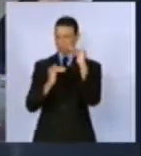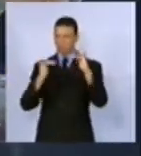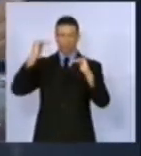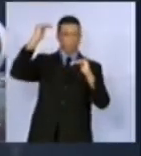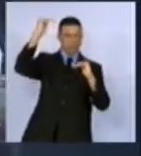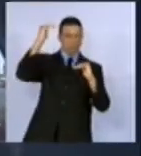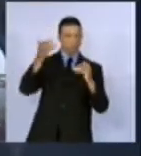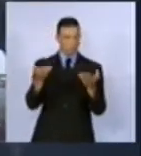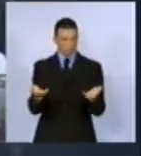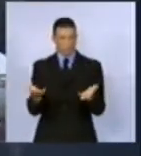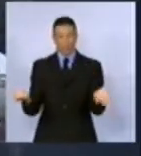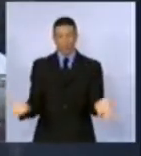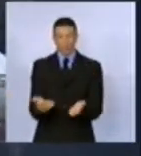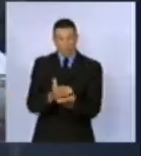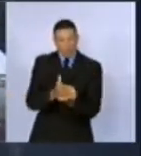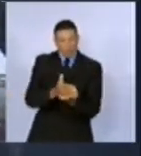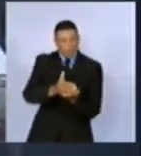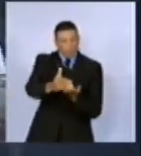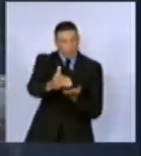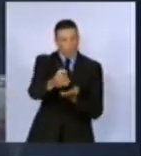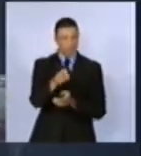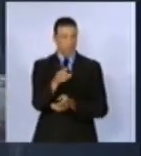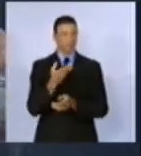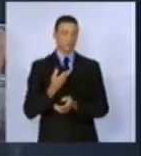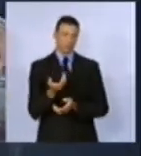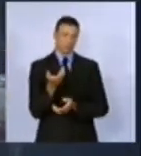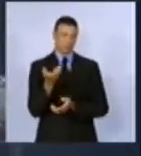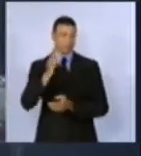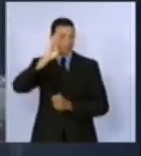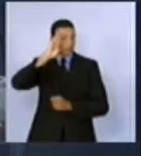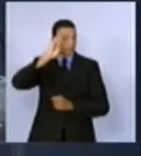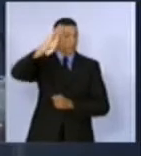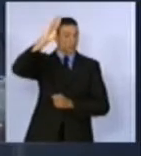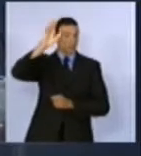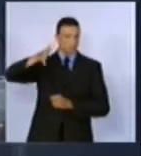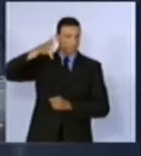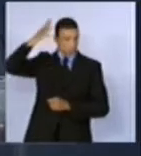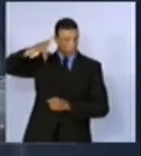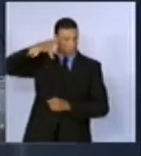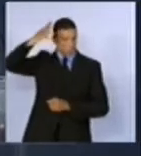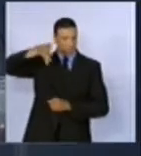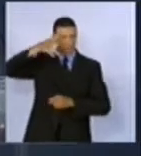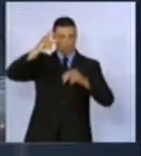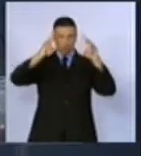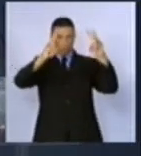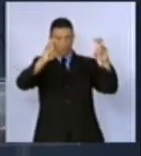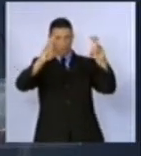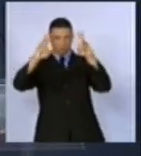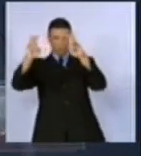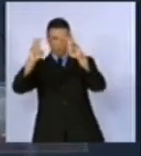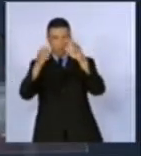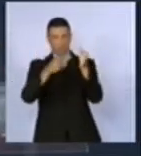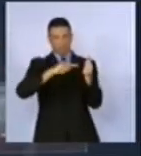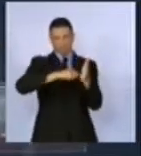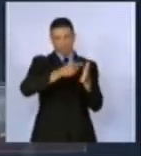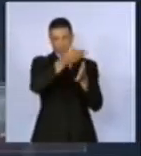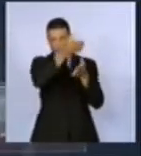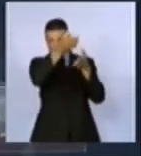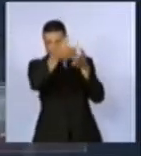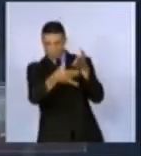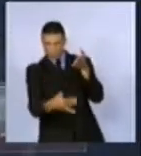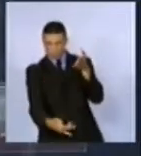também a inicialmente eu queria ressaltar que eu vamos manifestar apenas sobre alguns pontos a